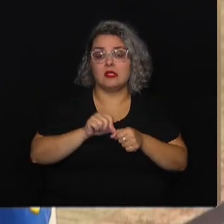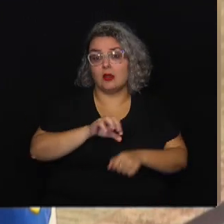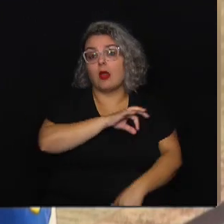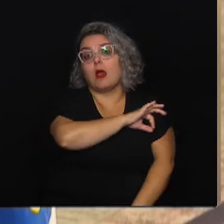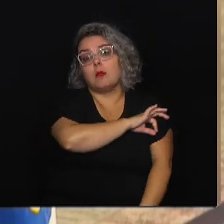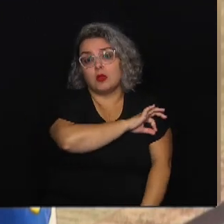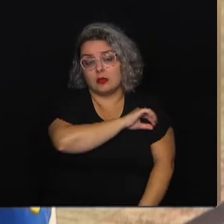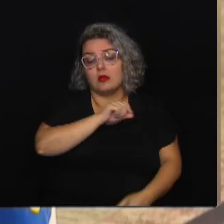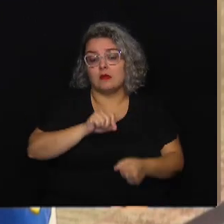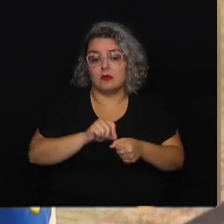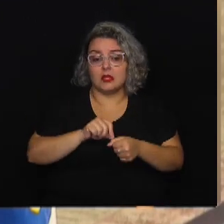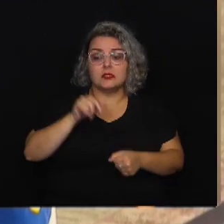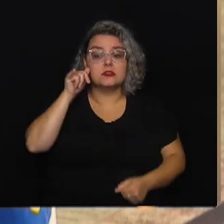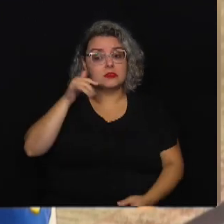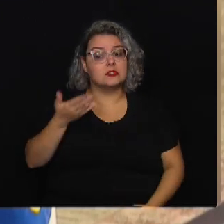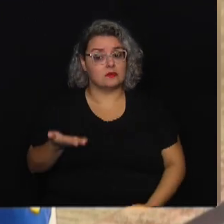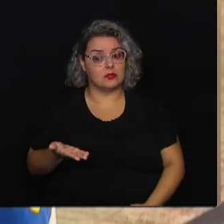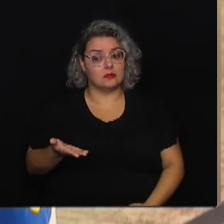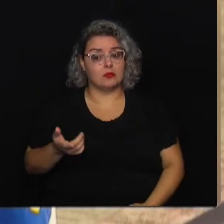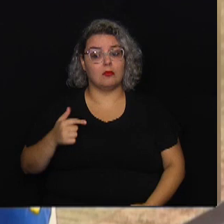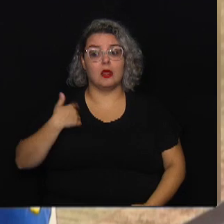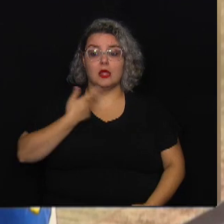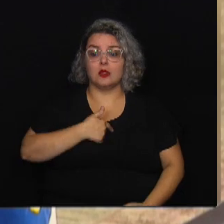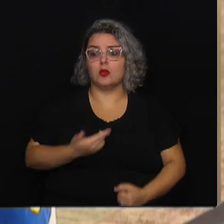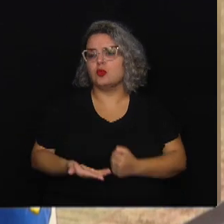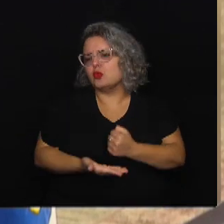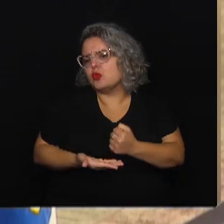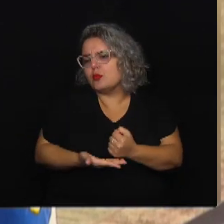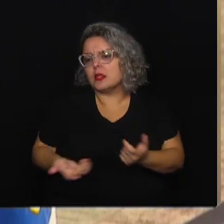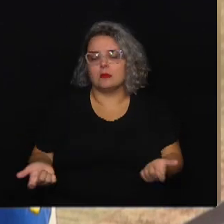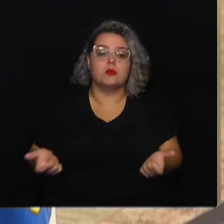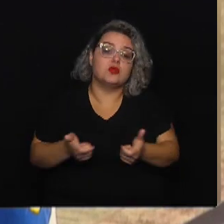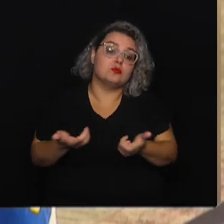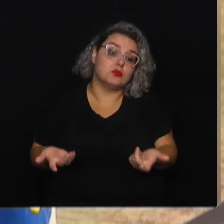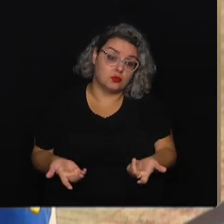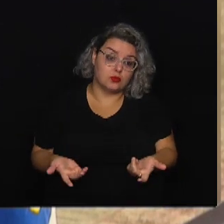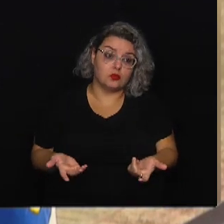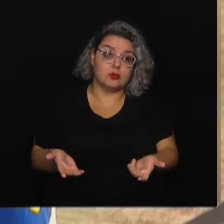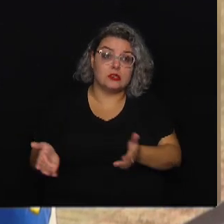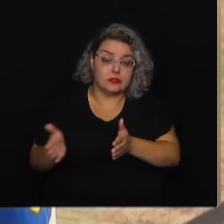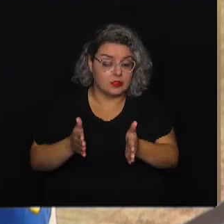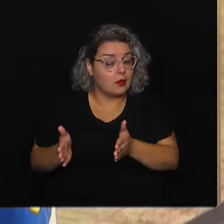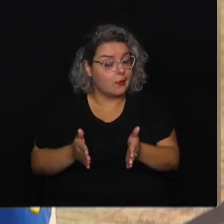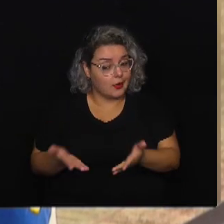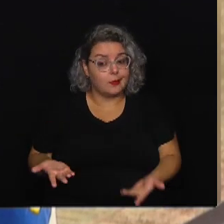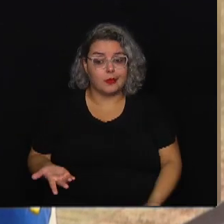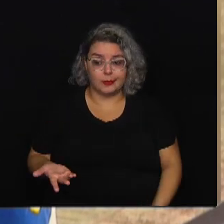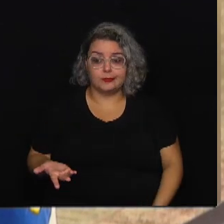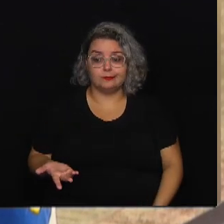faça essas prevenções para que a gente, no mínimo, amenize essa situação